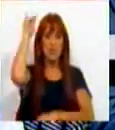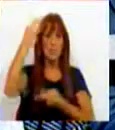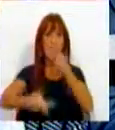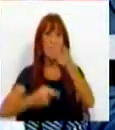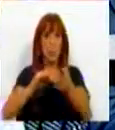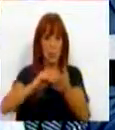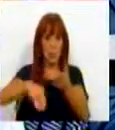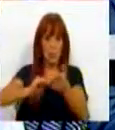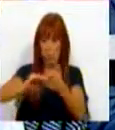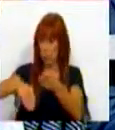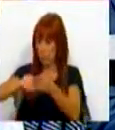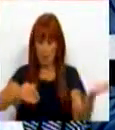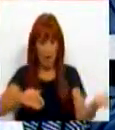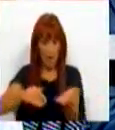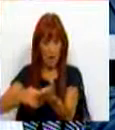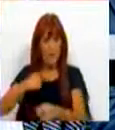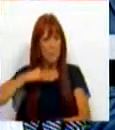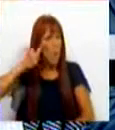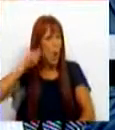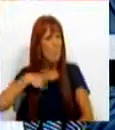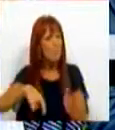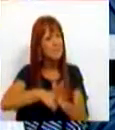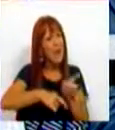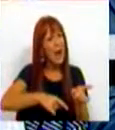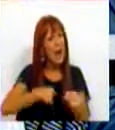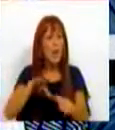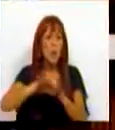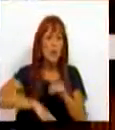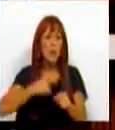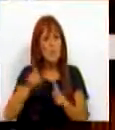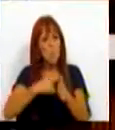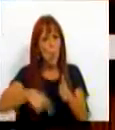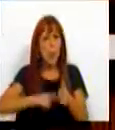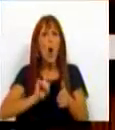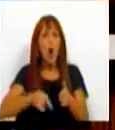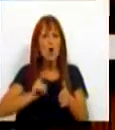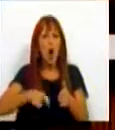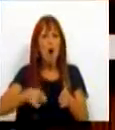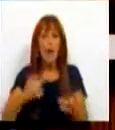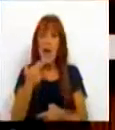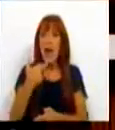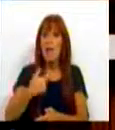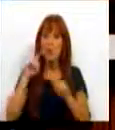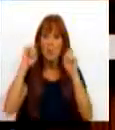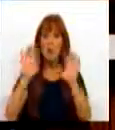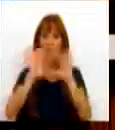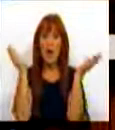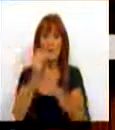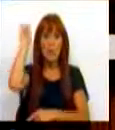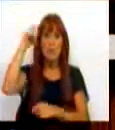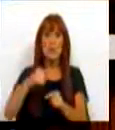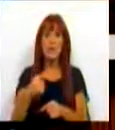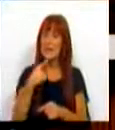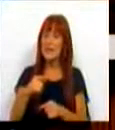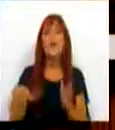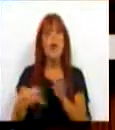avaliação dos contratos, designadamente para saber da sua legalidade e das suas condições de anulação. A resposta da Procuradoria-Geral da República foi confirmar